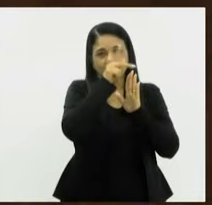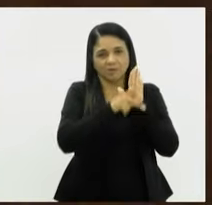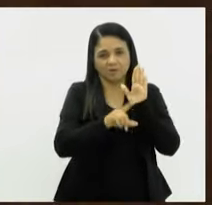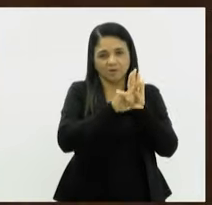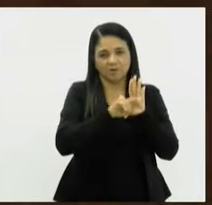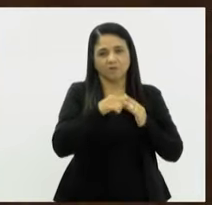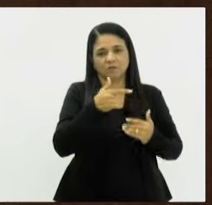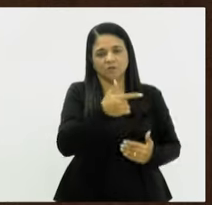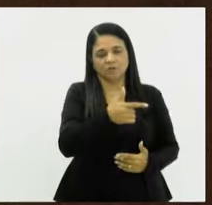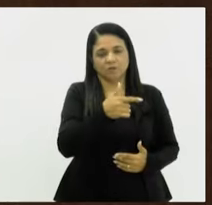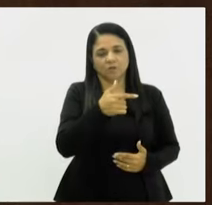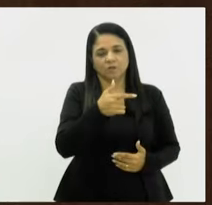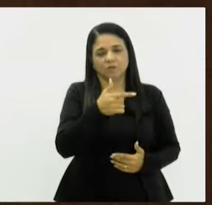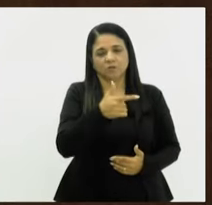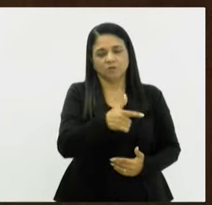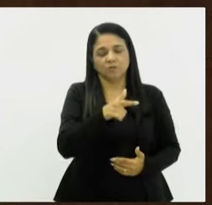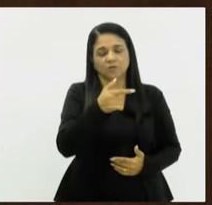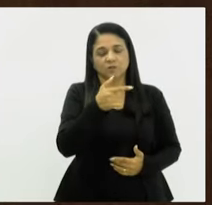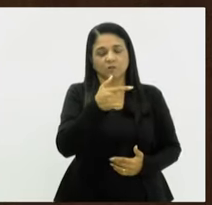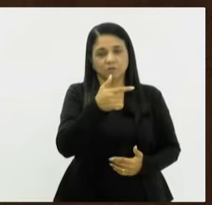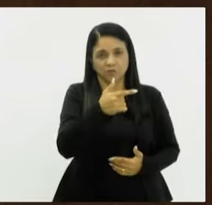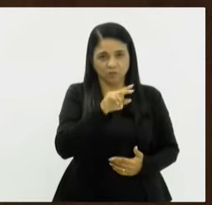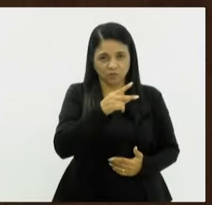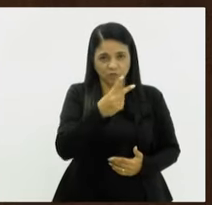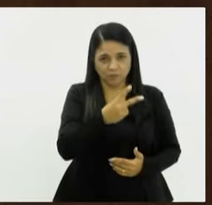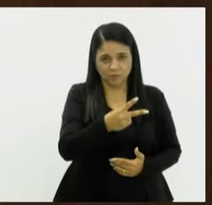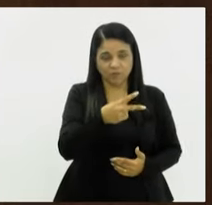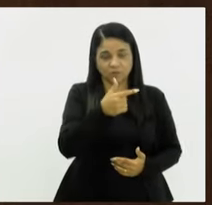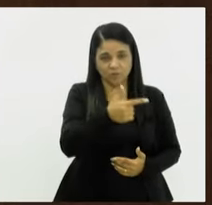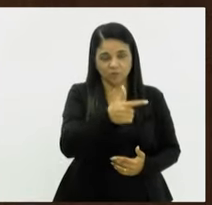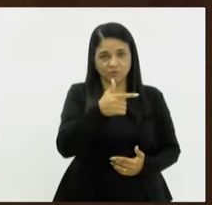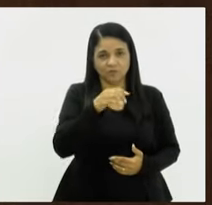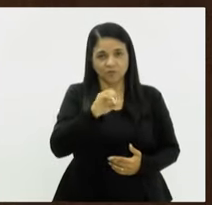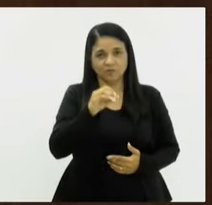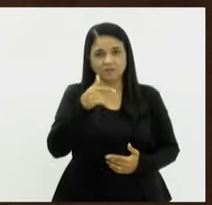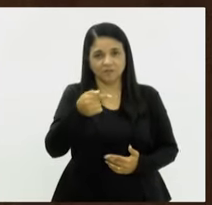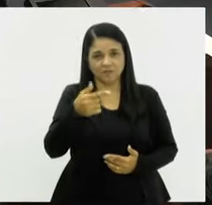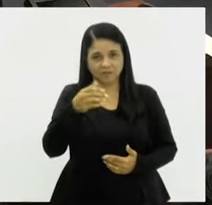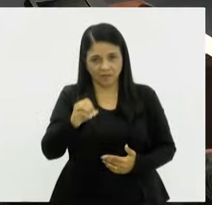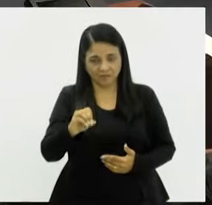número 2070 de 2013, de autoria do deputado Átila Nunes.